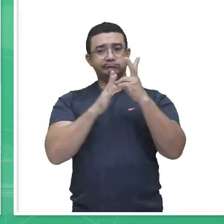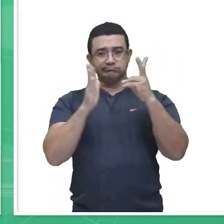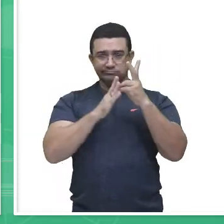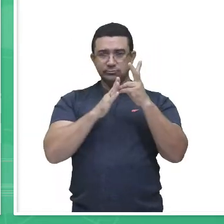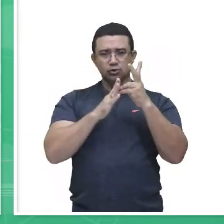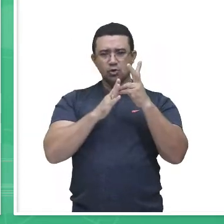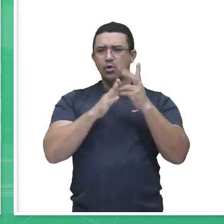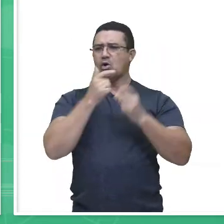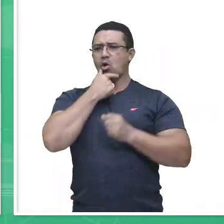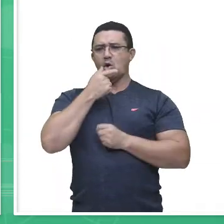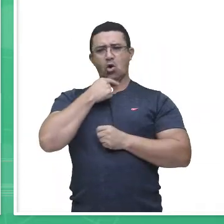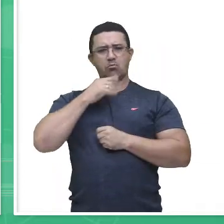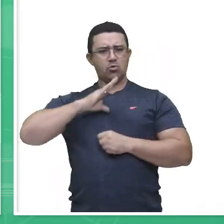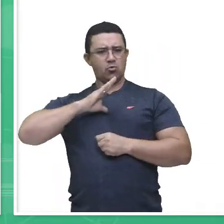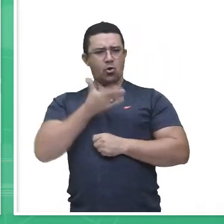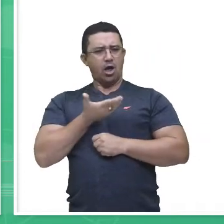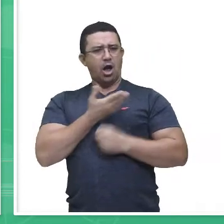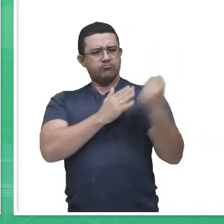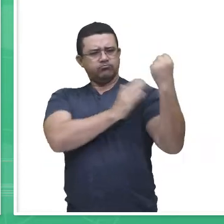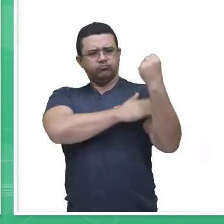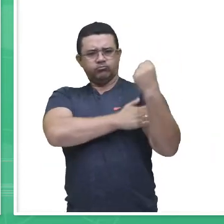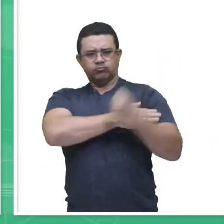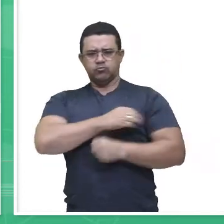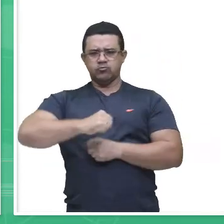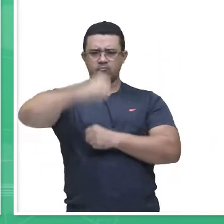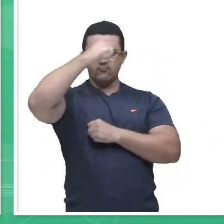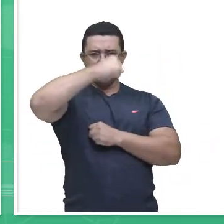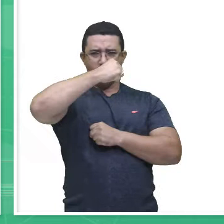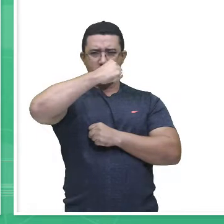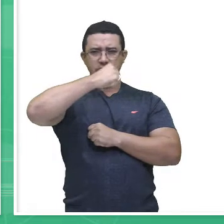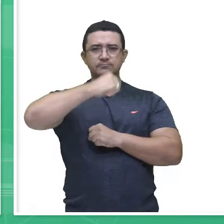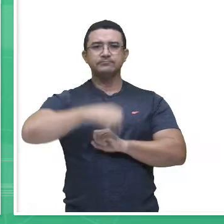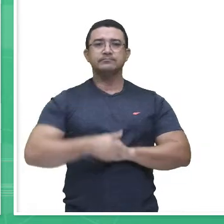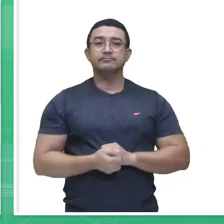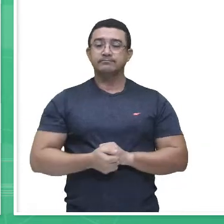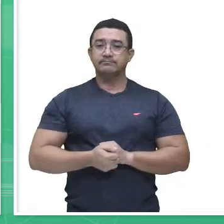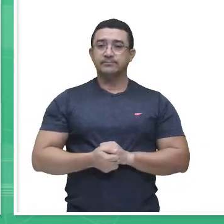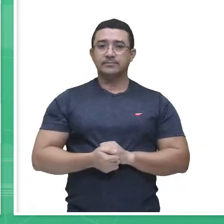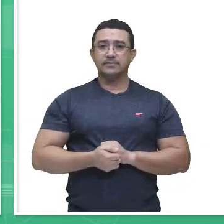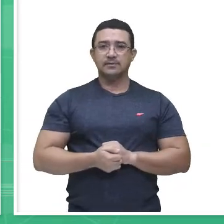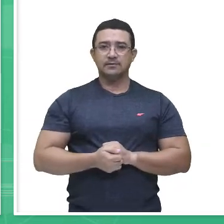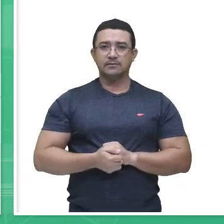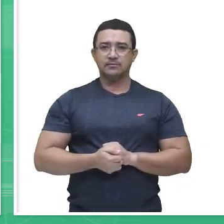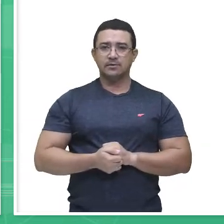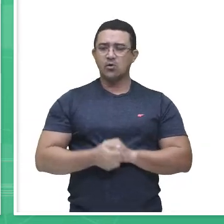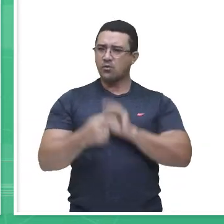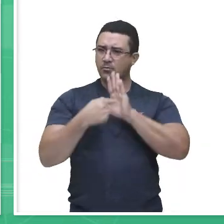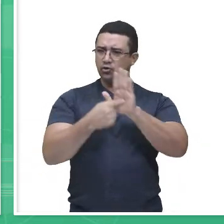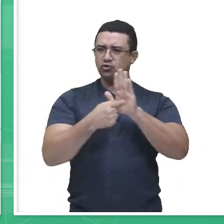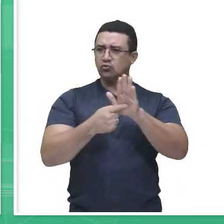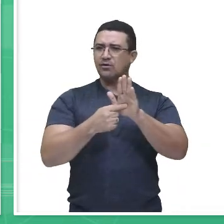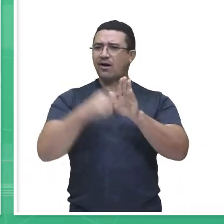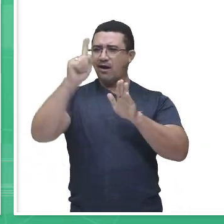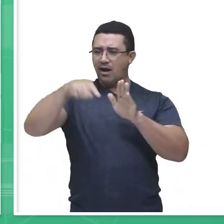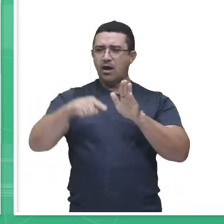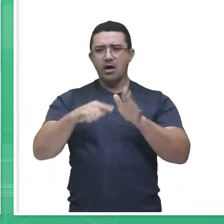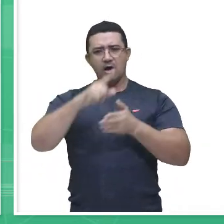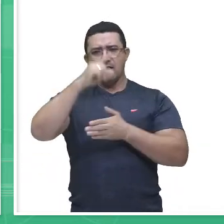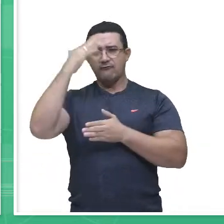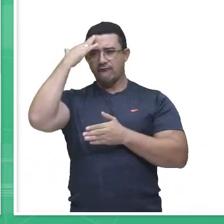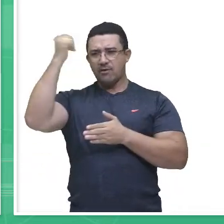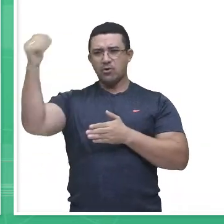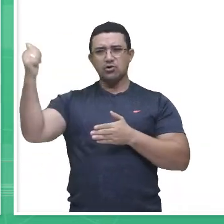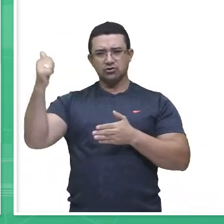herói. Olha só, Gonçalves Dias, um dos principais autores da primeira geração, destacou-se na poesia